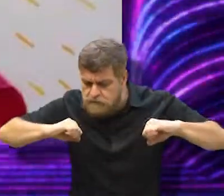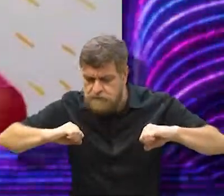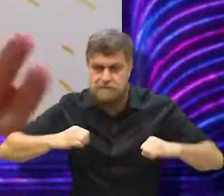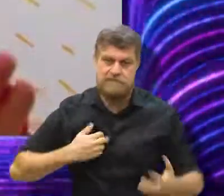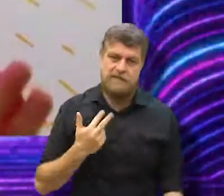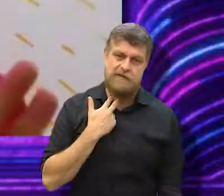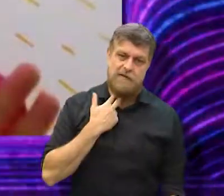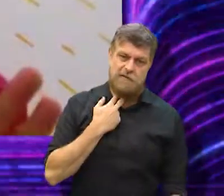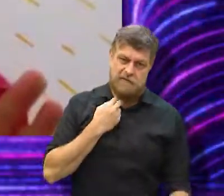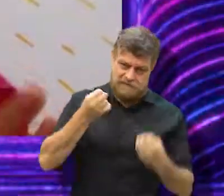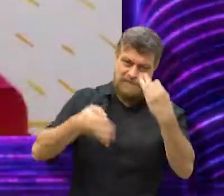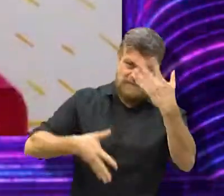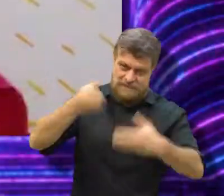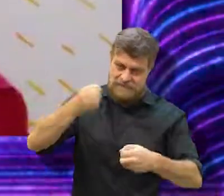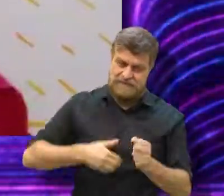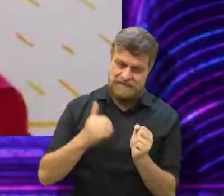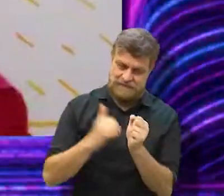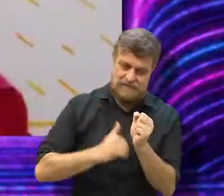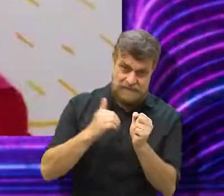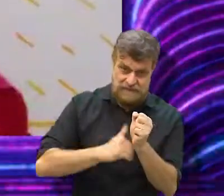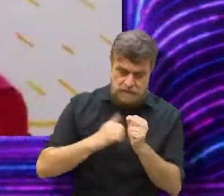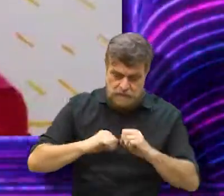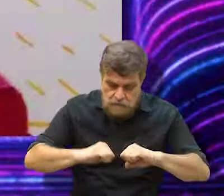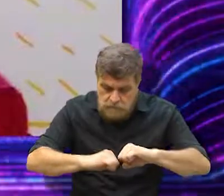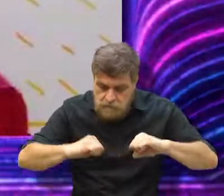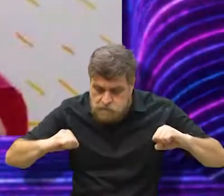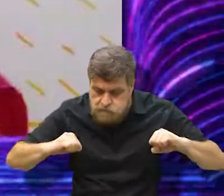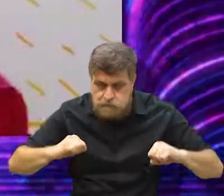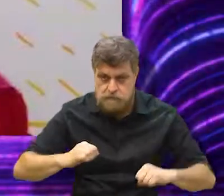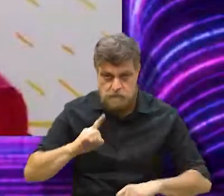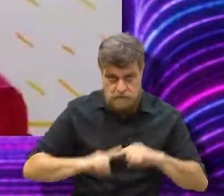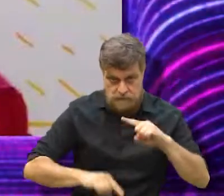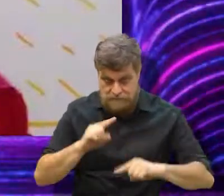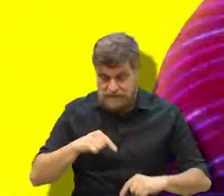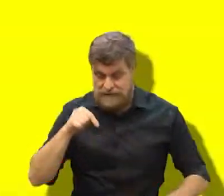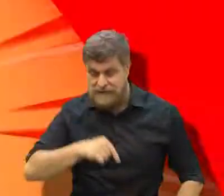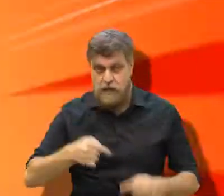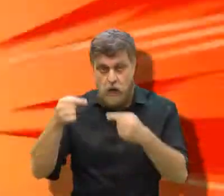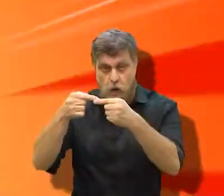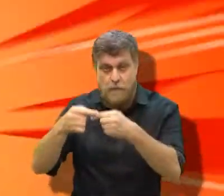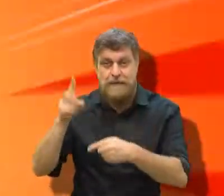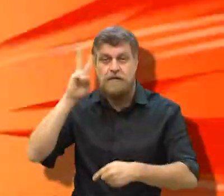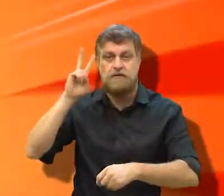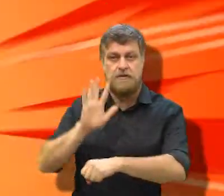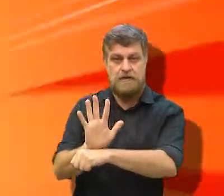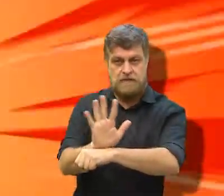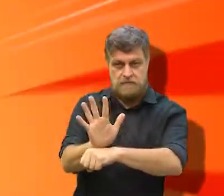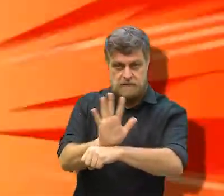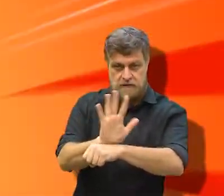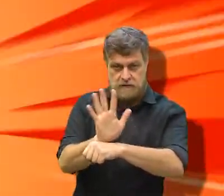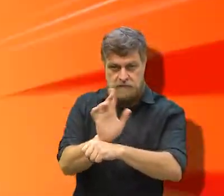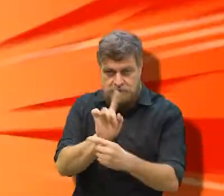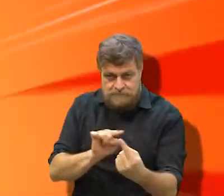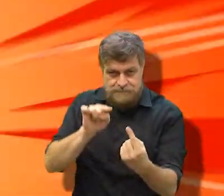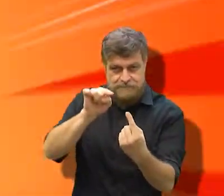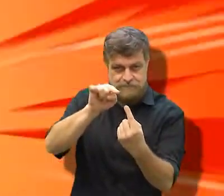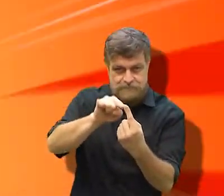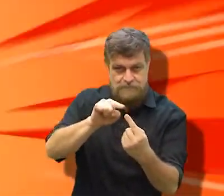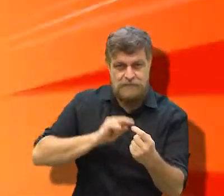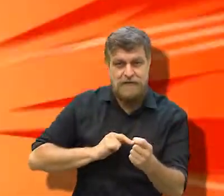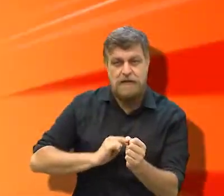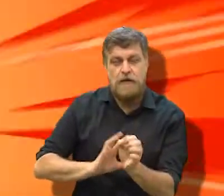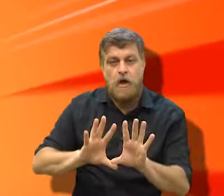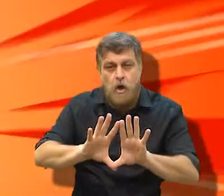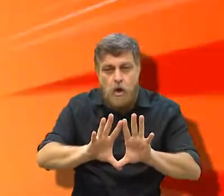muito importantes, que eu não vou dar spoiler, mas dois elementos muito importantes que têm a ver com a história do cinema, que estão correlacionados a